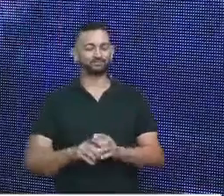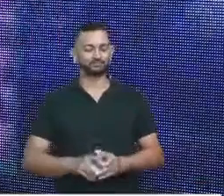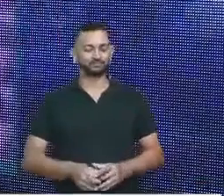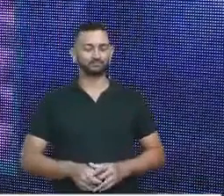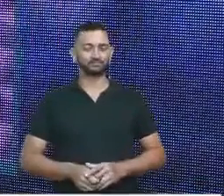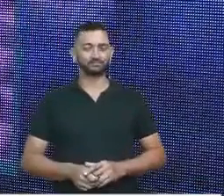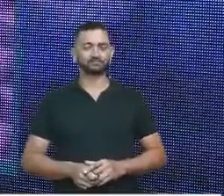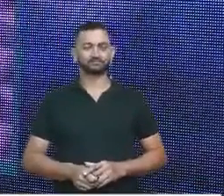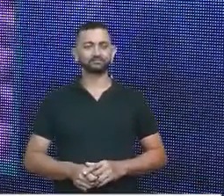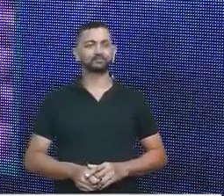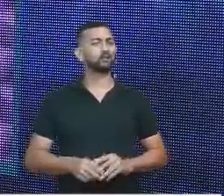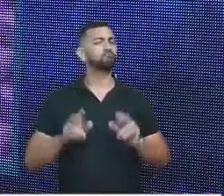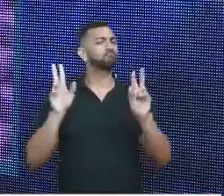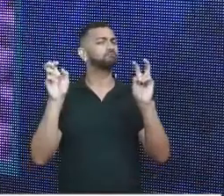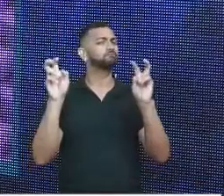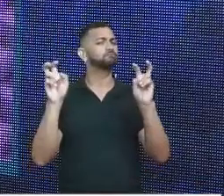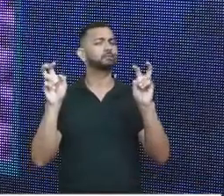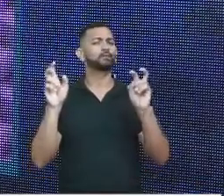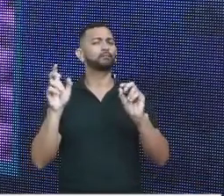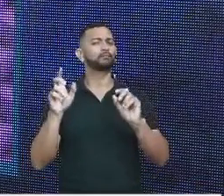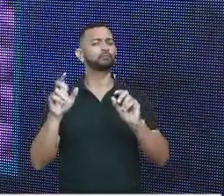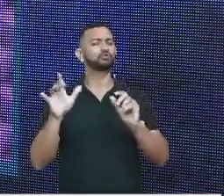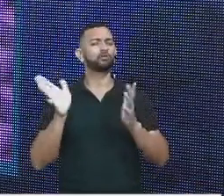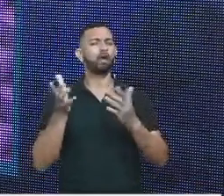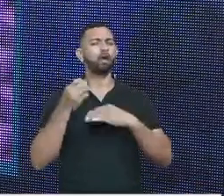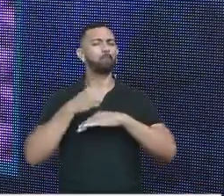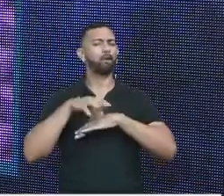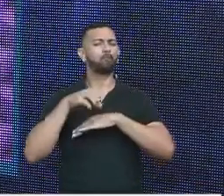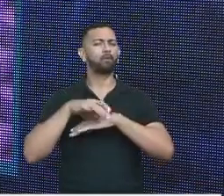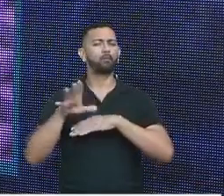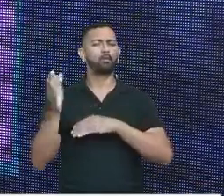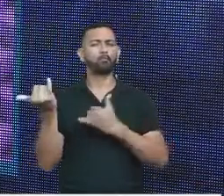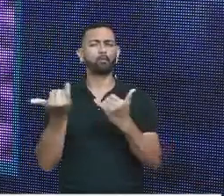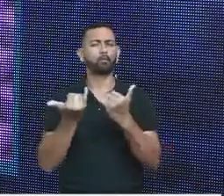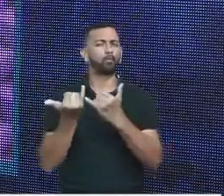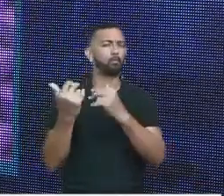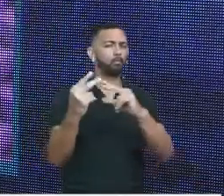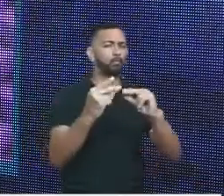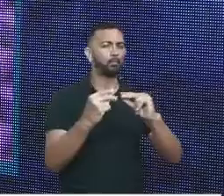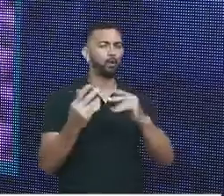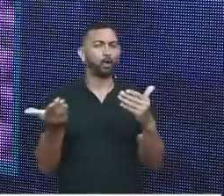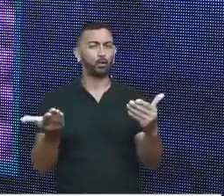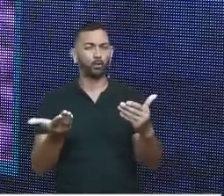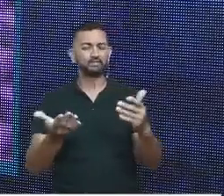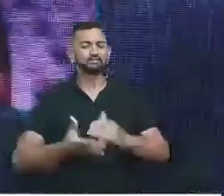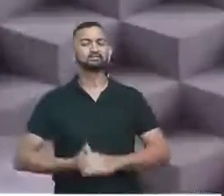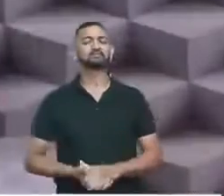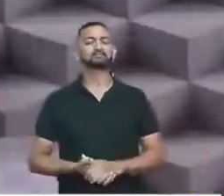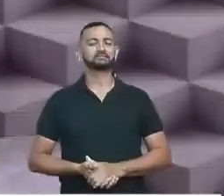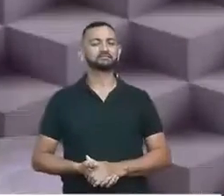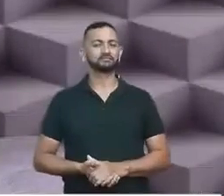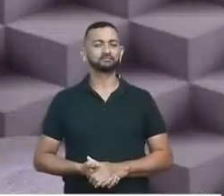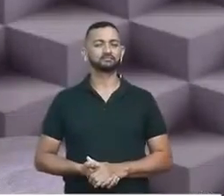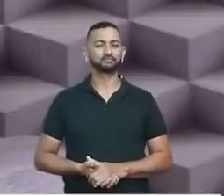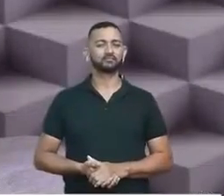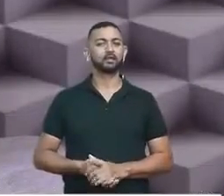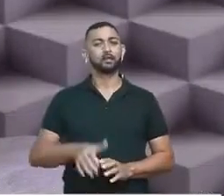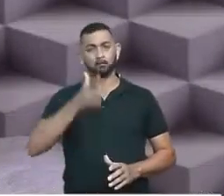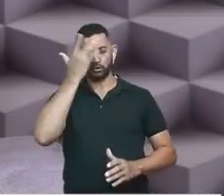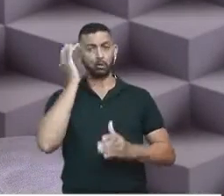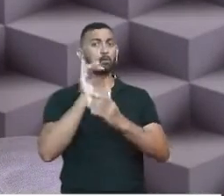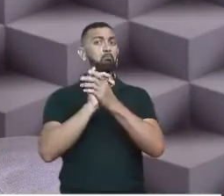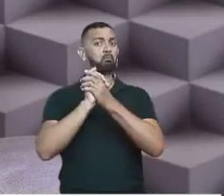no telão também bom Valéria esse assunto um dos mais comentados do dia Sem nenhuma dúvida né Isso mesmo né